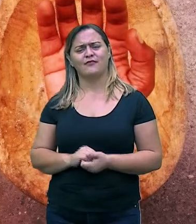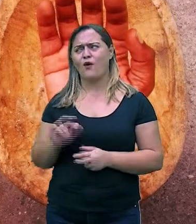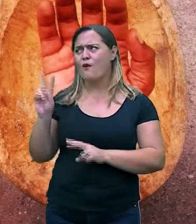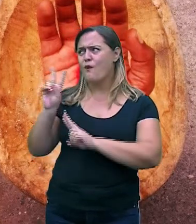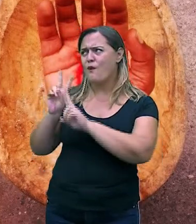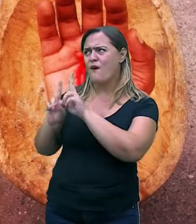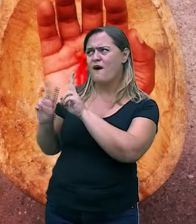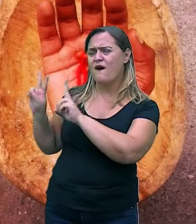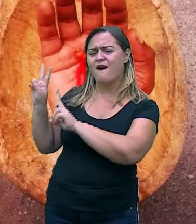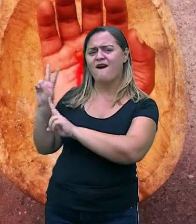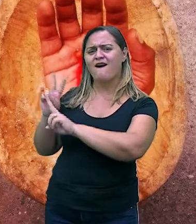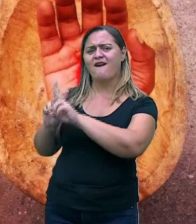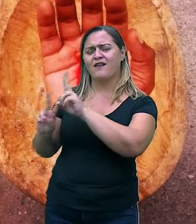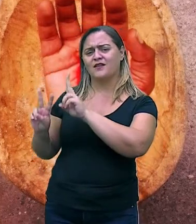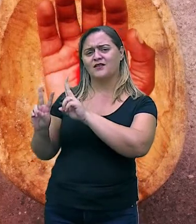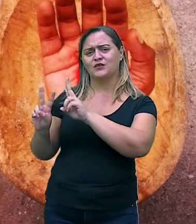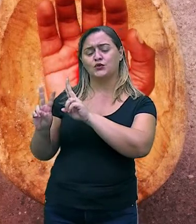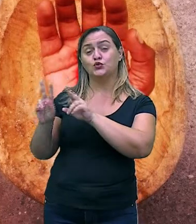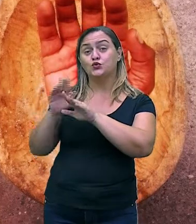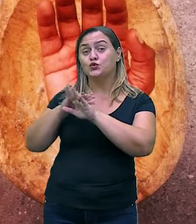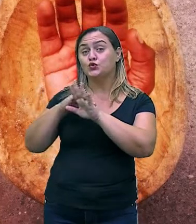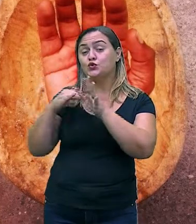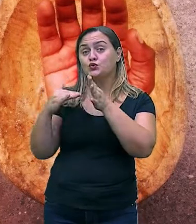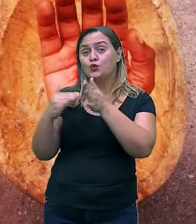São todas do mesmo artista.